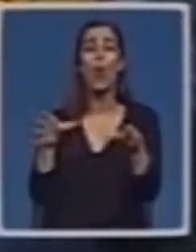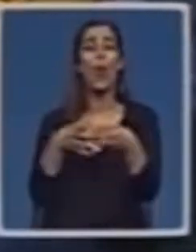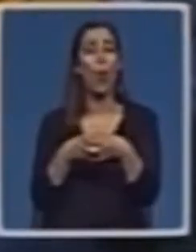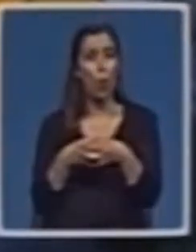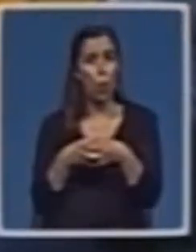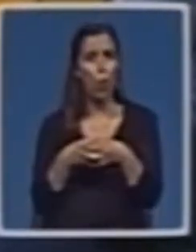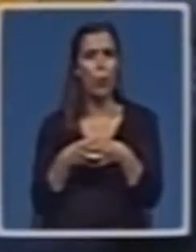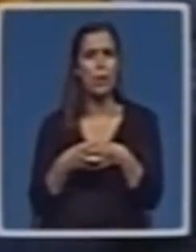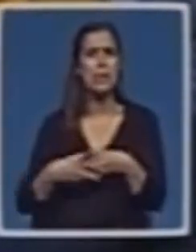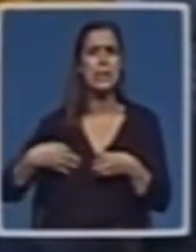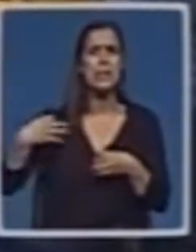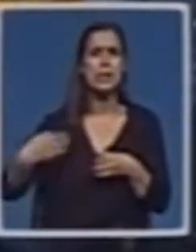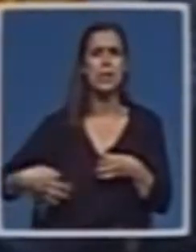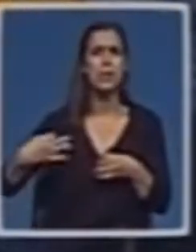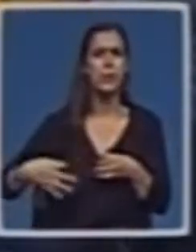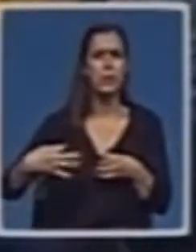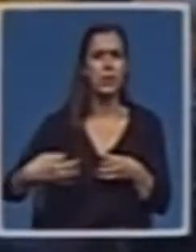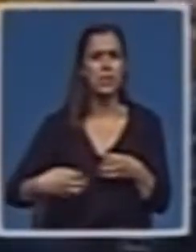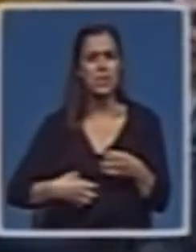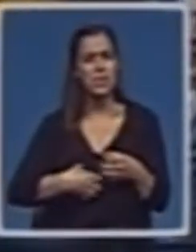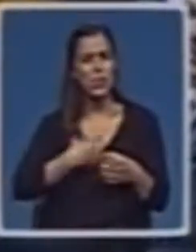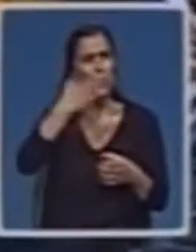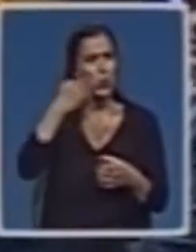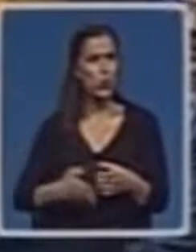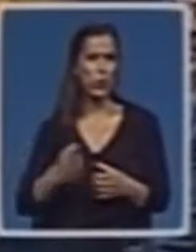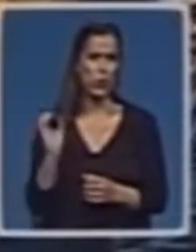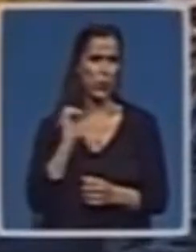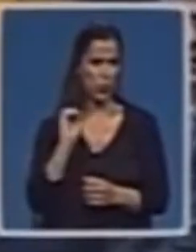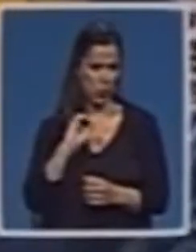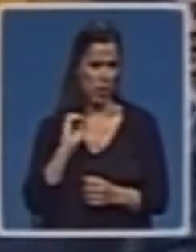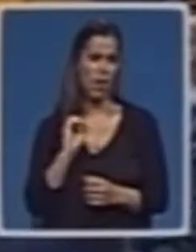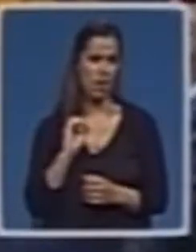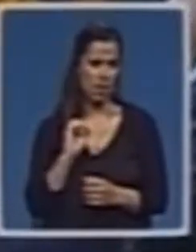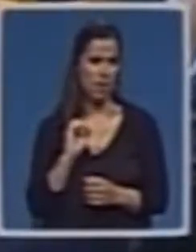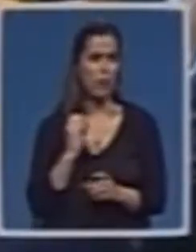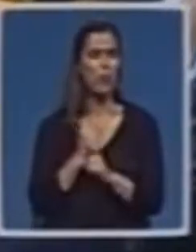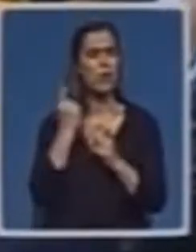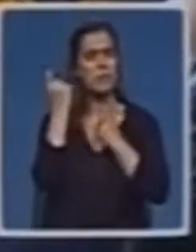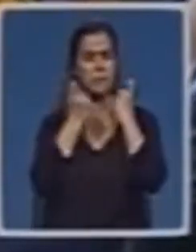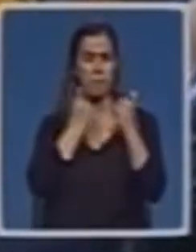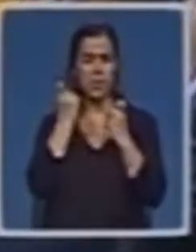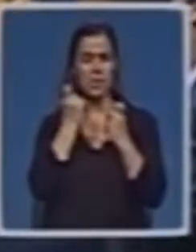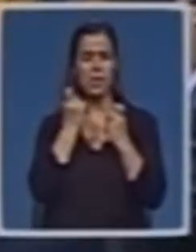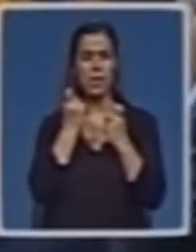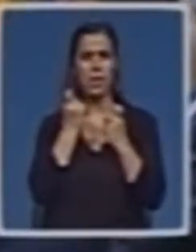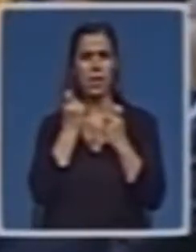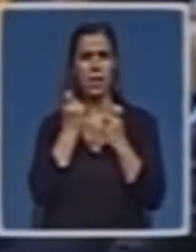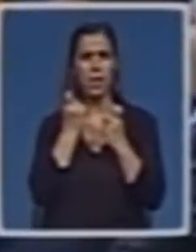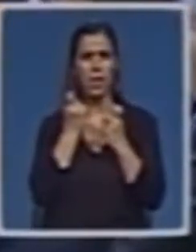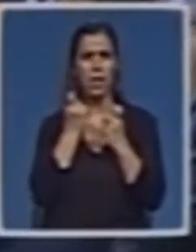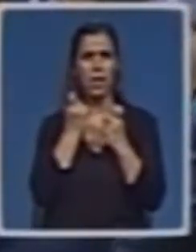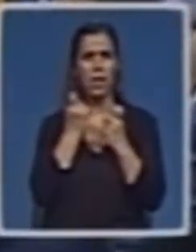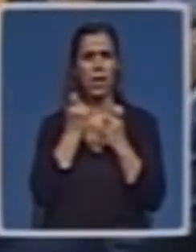estamos sempre, sentimos-nos injustiçados muitas vezes por pensarmos que não são atribuídos